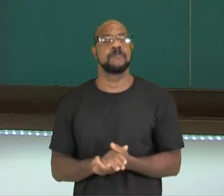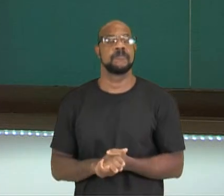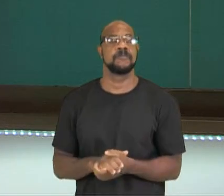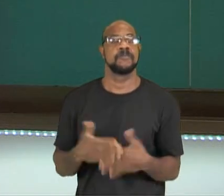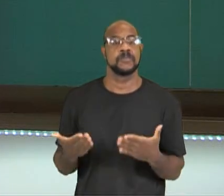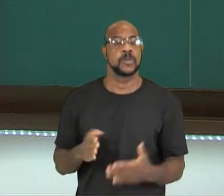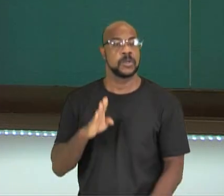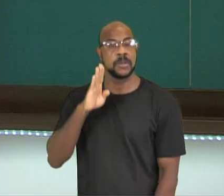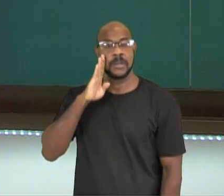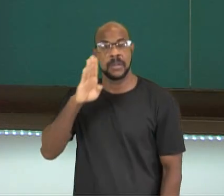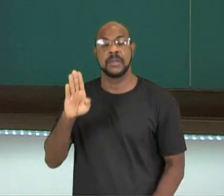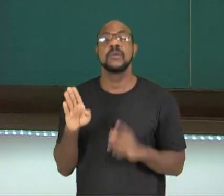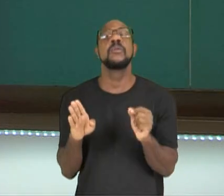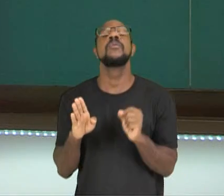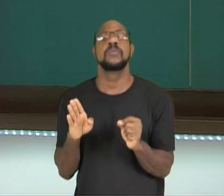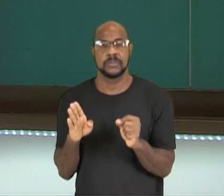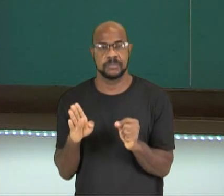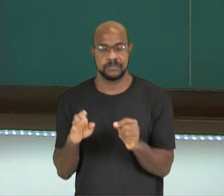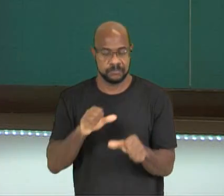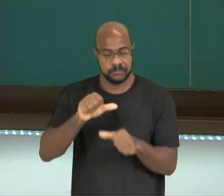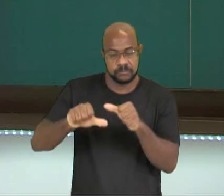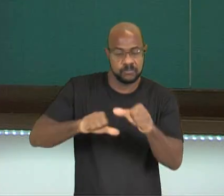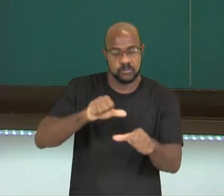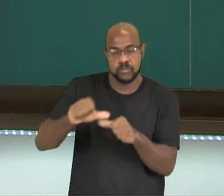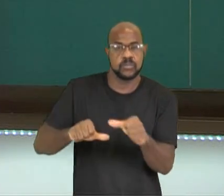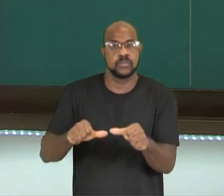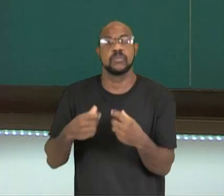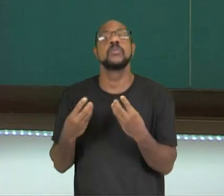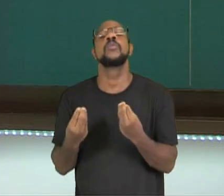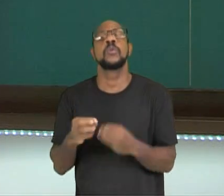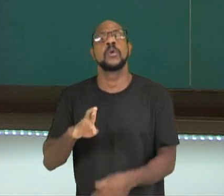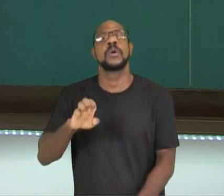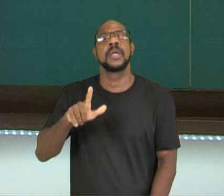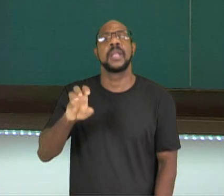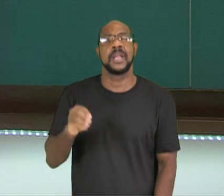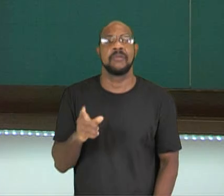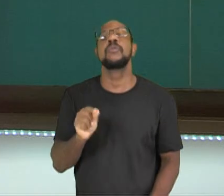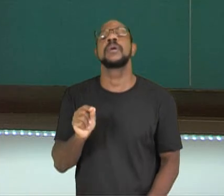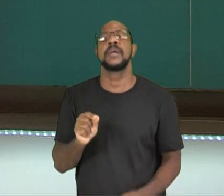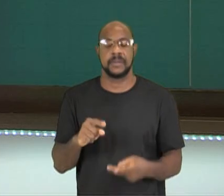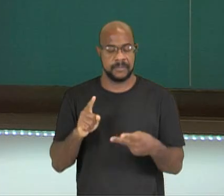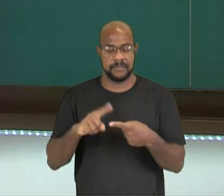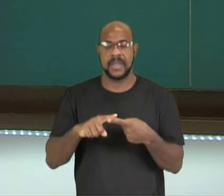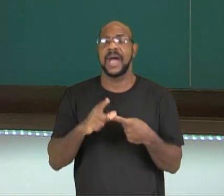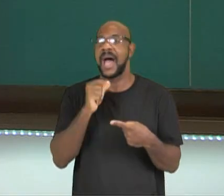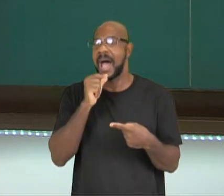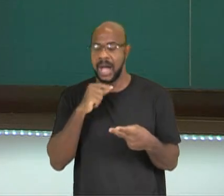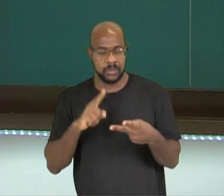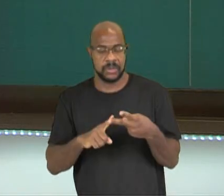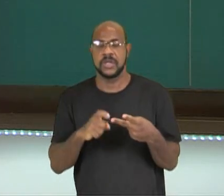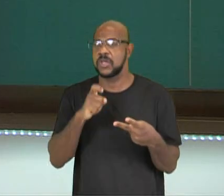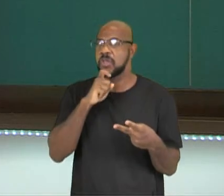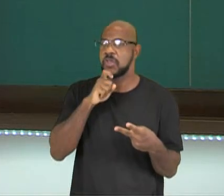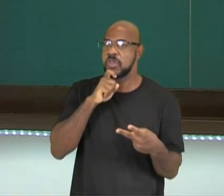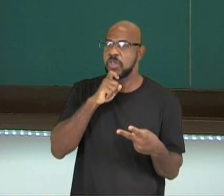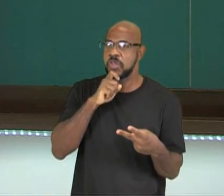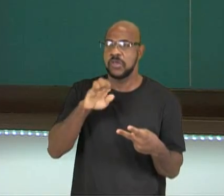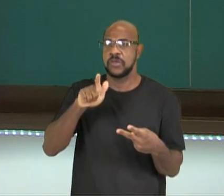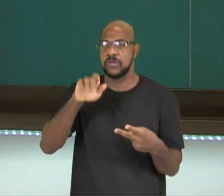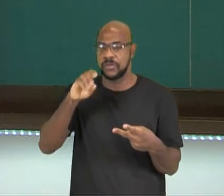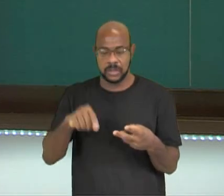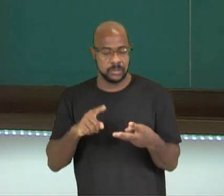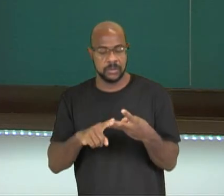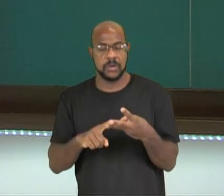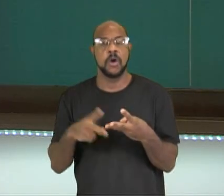Os principais agentes que modelam o relevo, quais são? Água, gelo, ventos e a ação